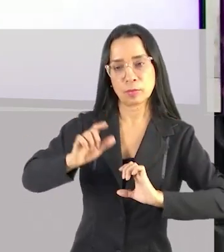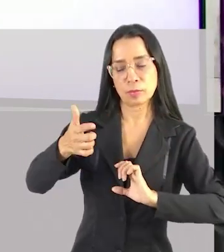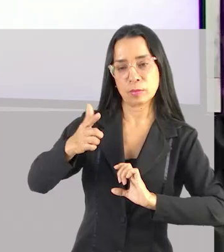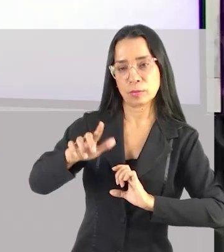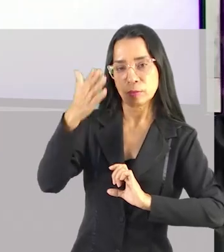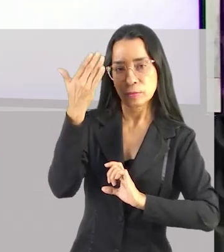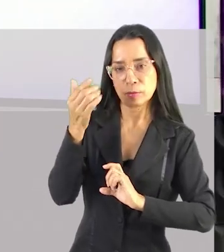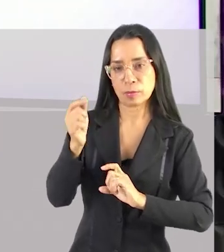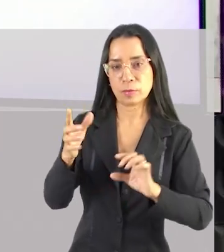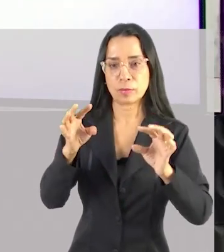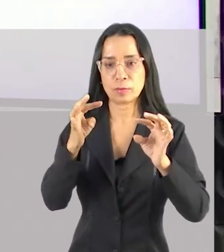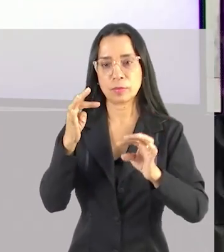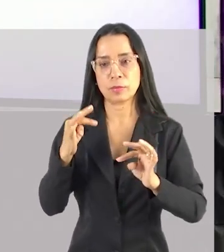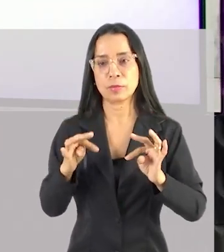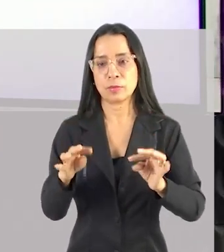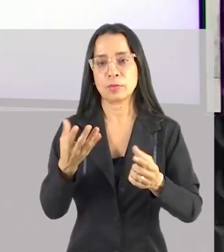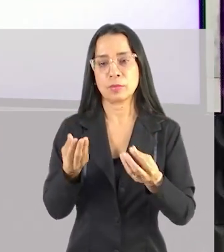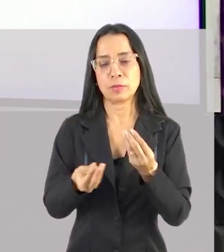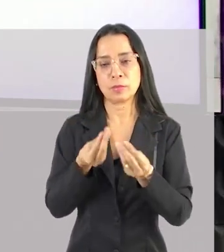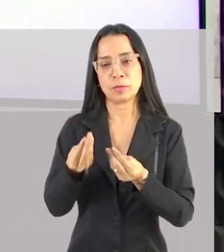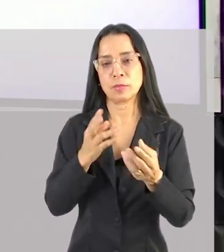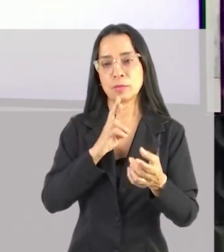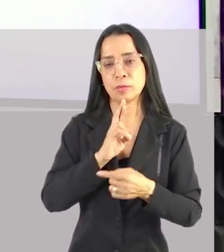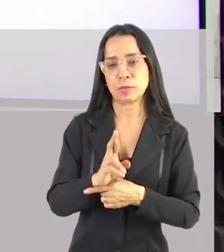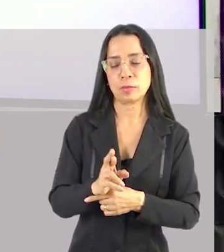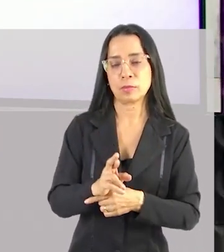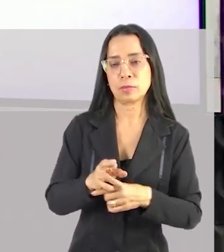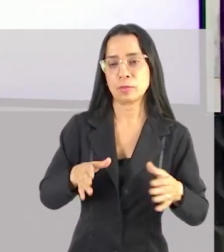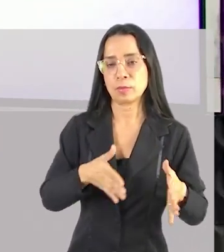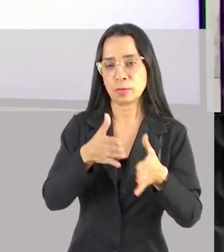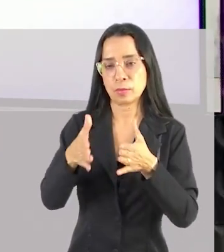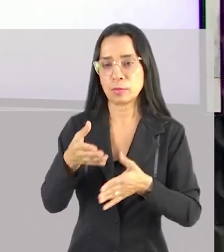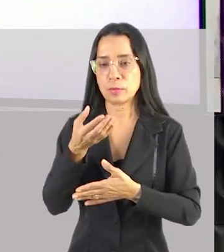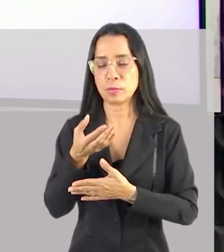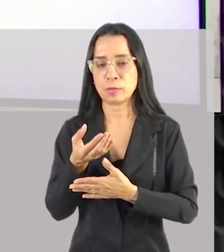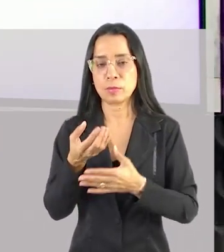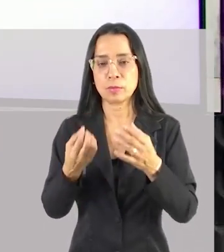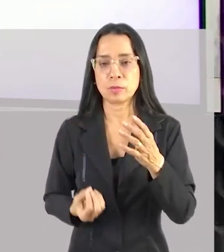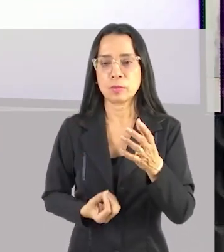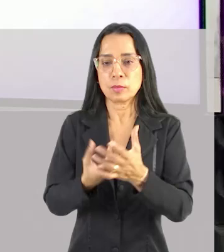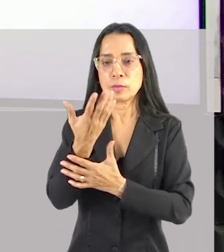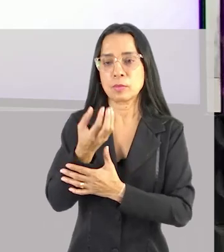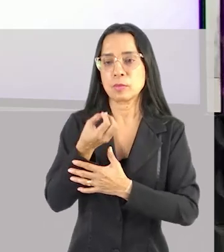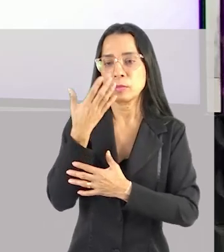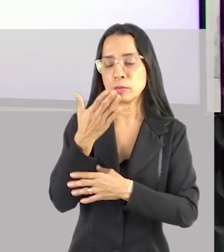a técnica que tem como resultado a produção de boas ações.